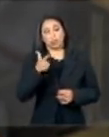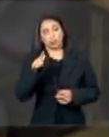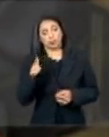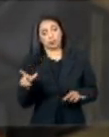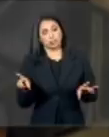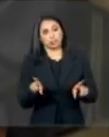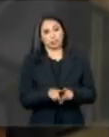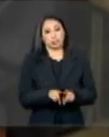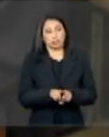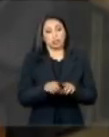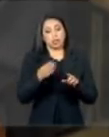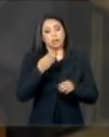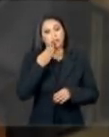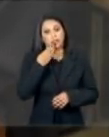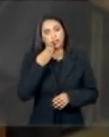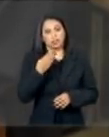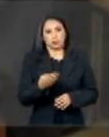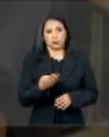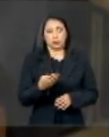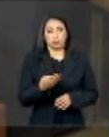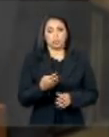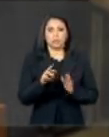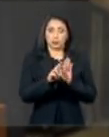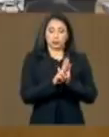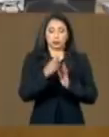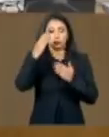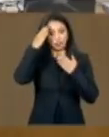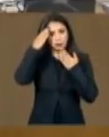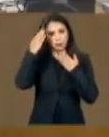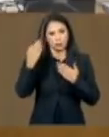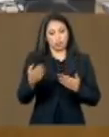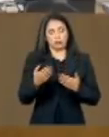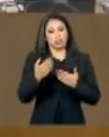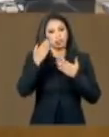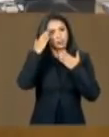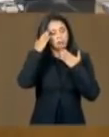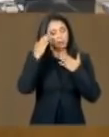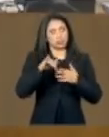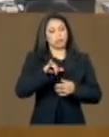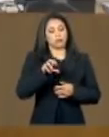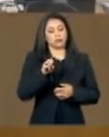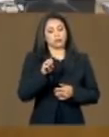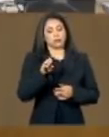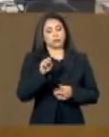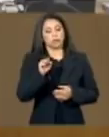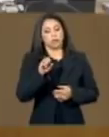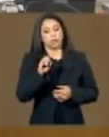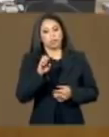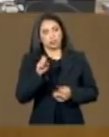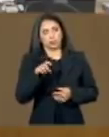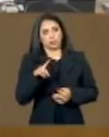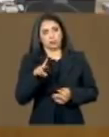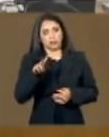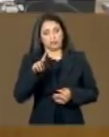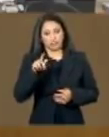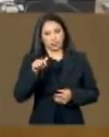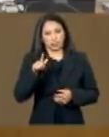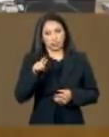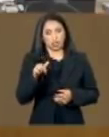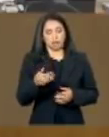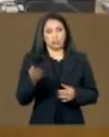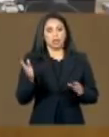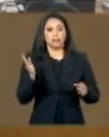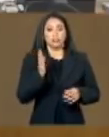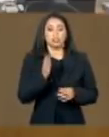peço desprovimento do recurso muito obrigado agradeço ao doutor josé luiz wagner suspendo a sessão